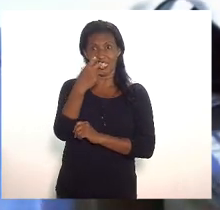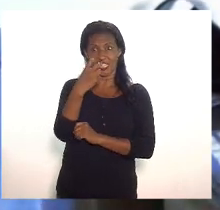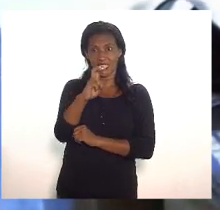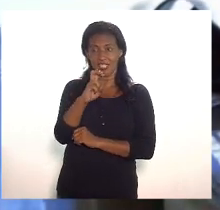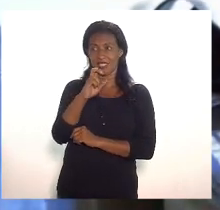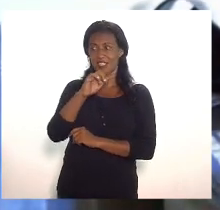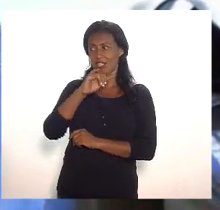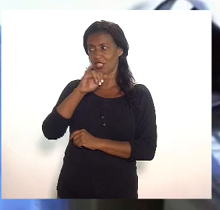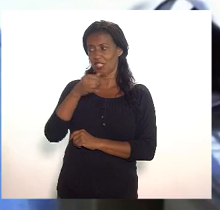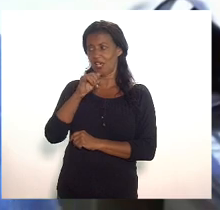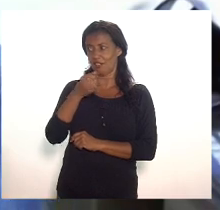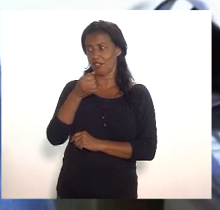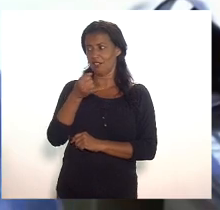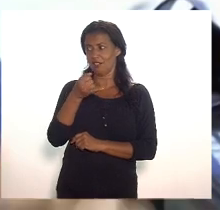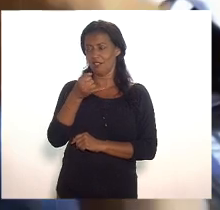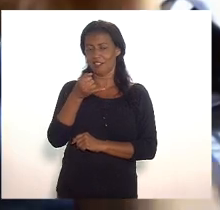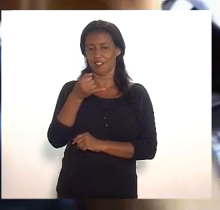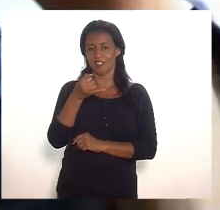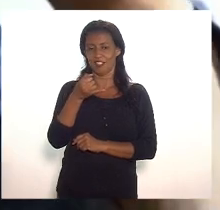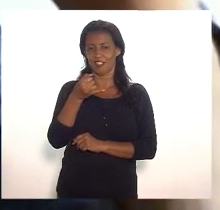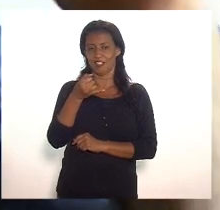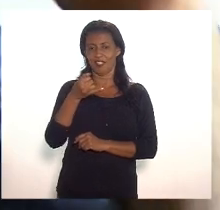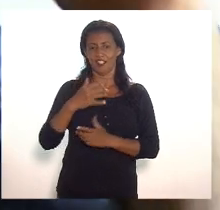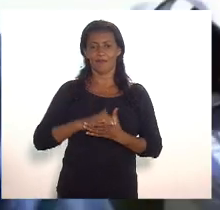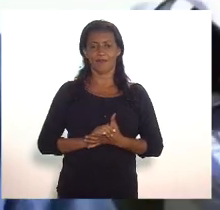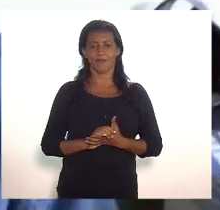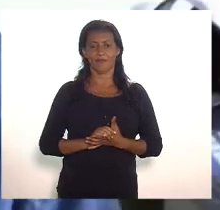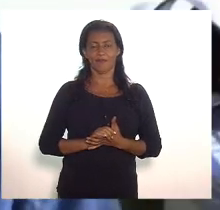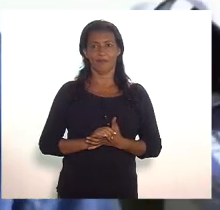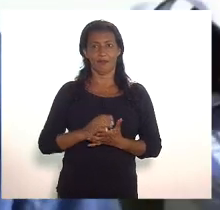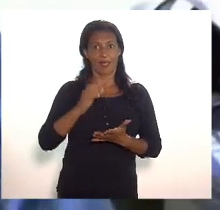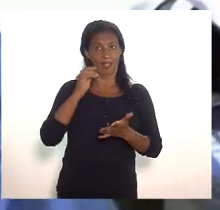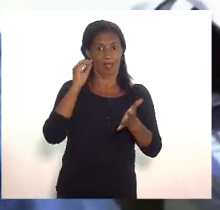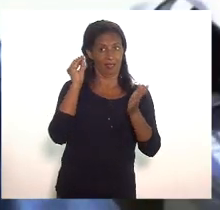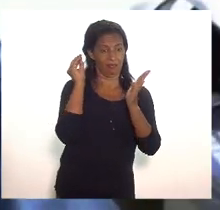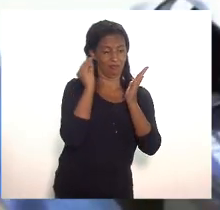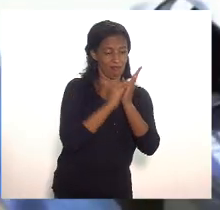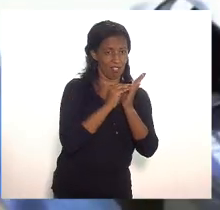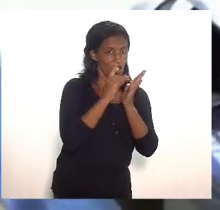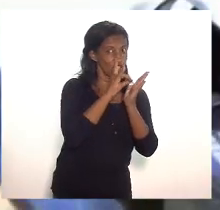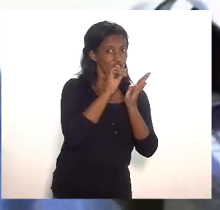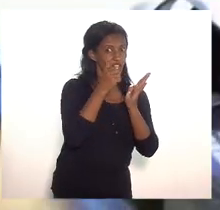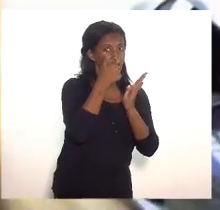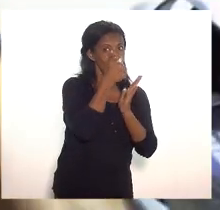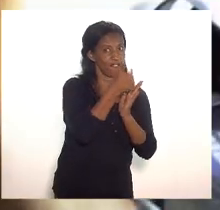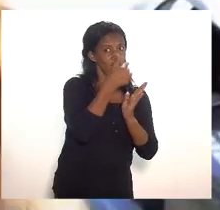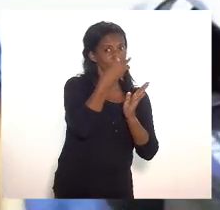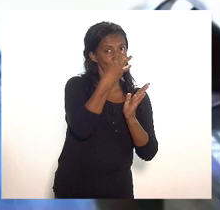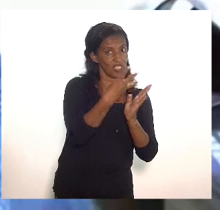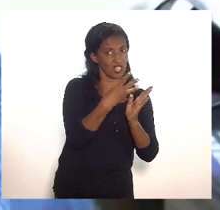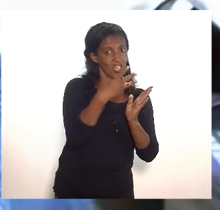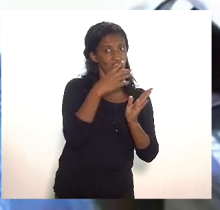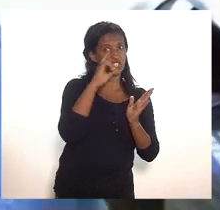janeiro. Decreto é de 23 de dezembro, nós entramos em 15 de janeiro, com